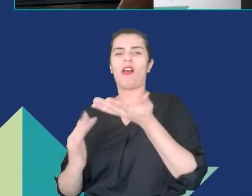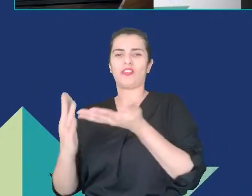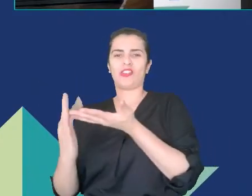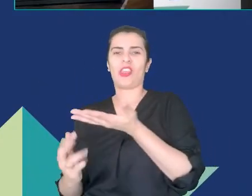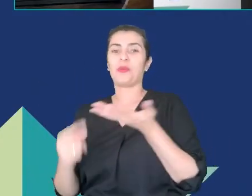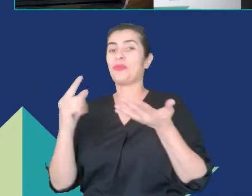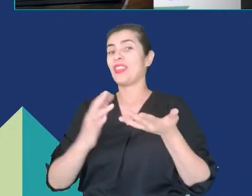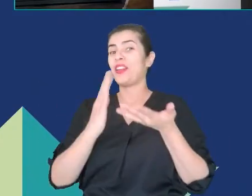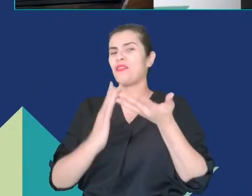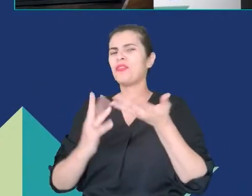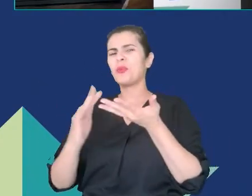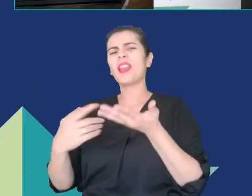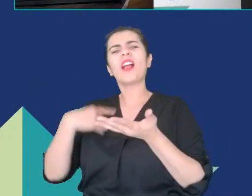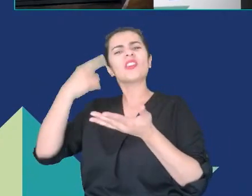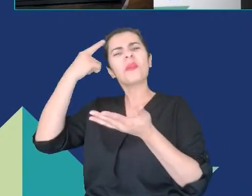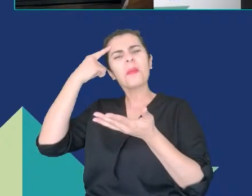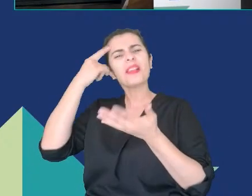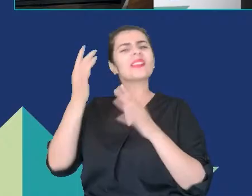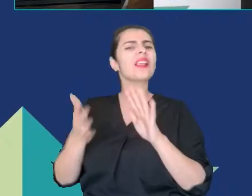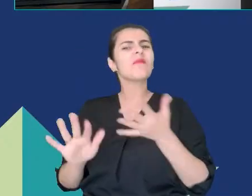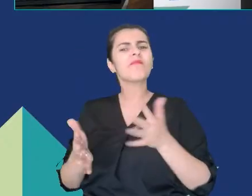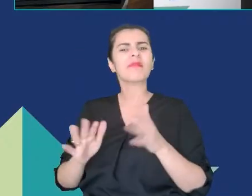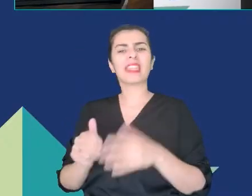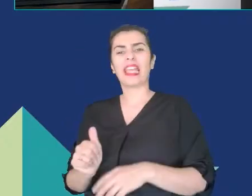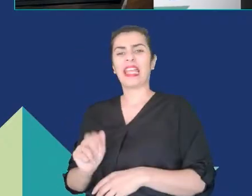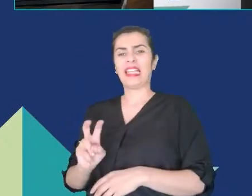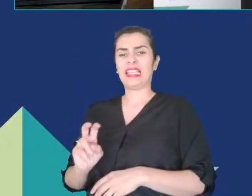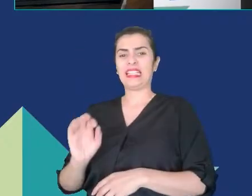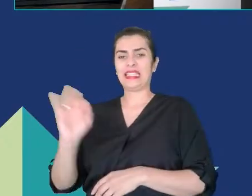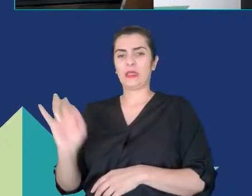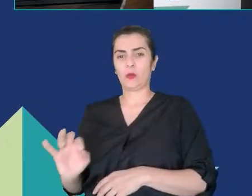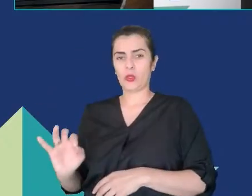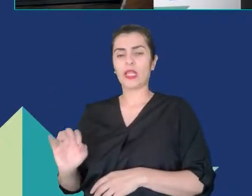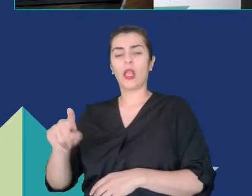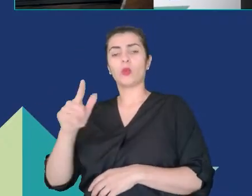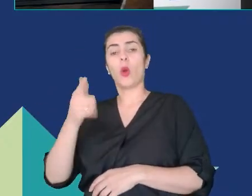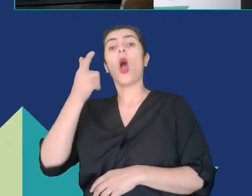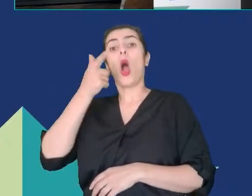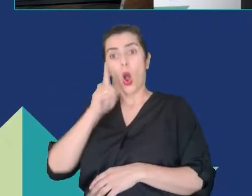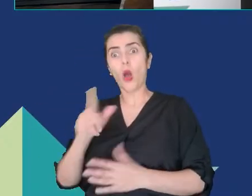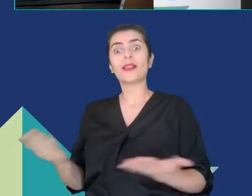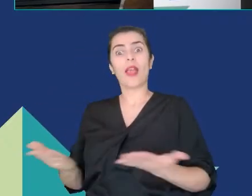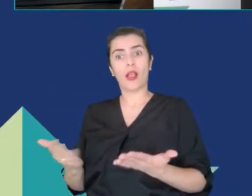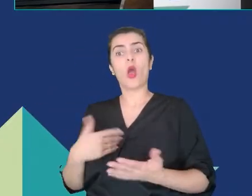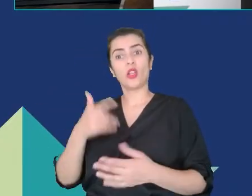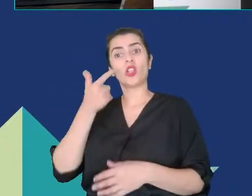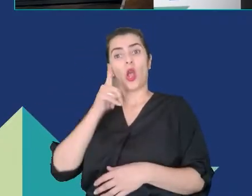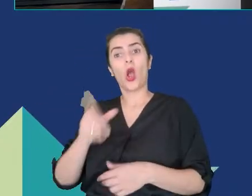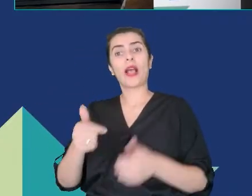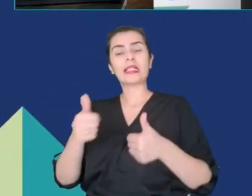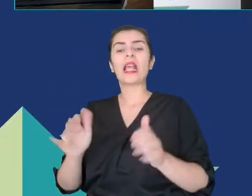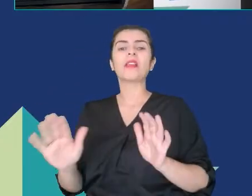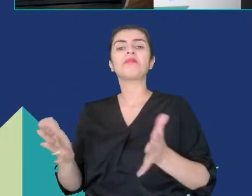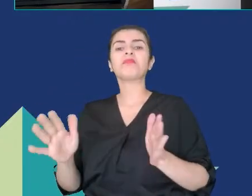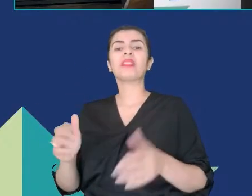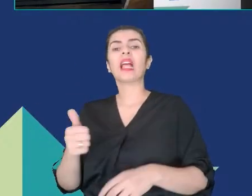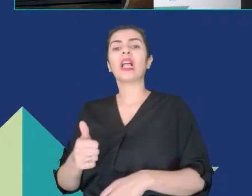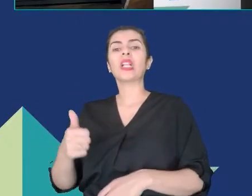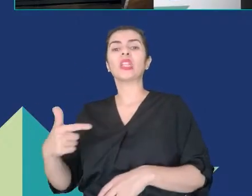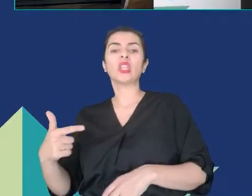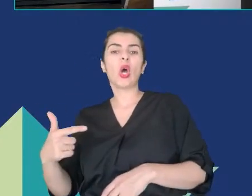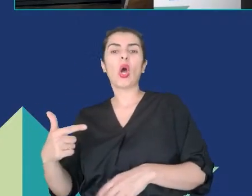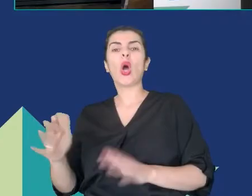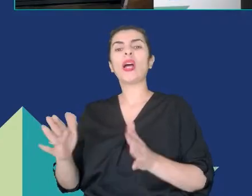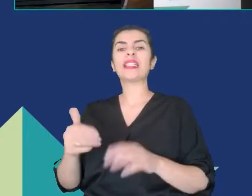para entregar uma umidade de 15%, e a gente consegue hoje entregar ali em torno de 12%,